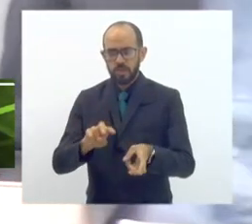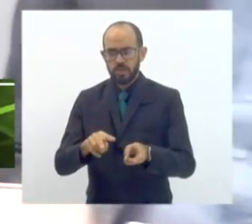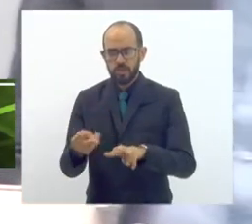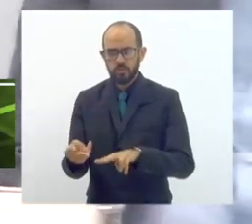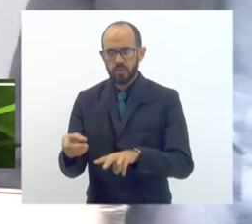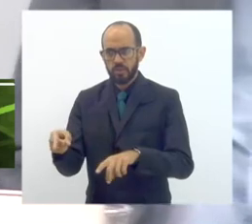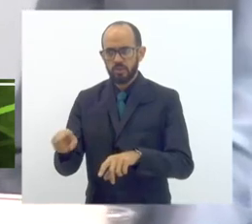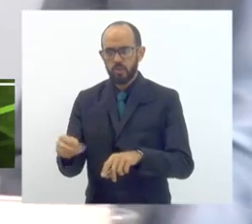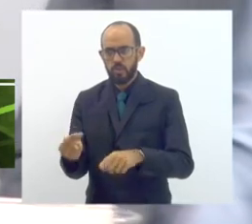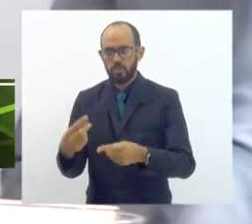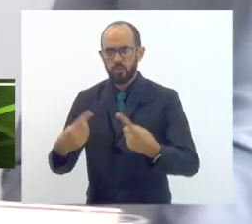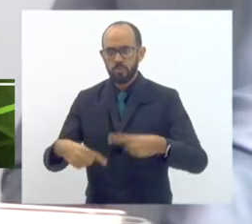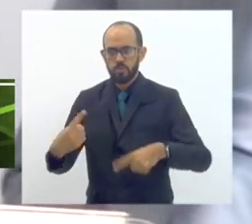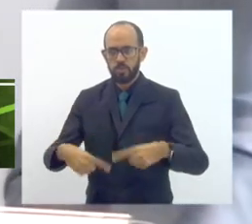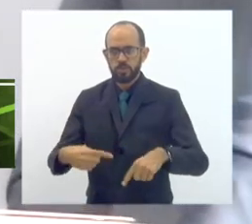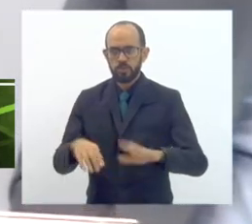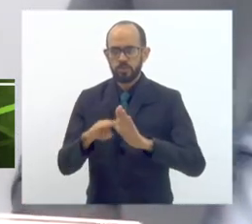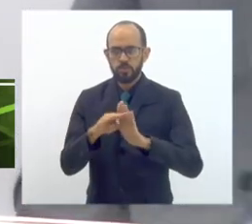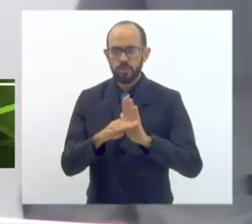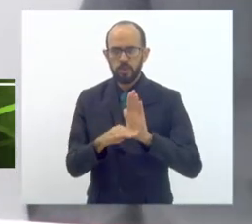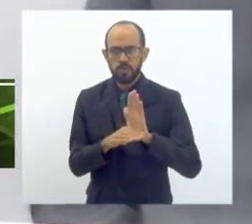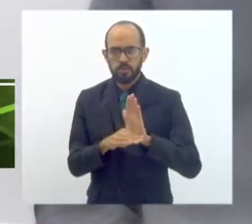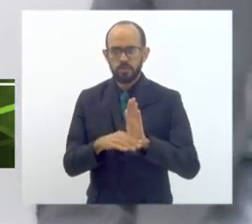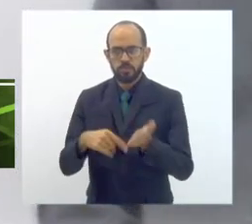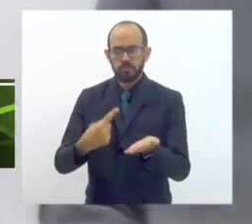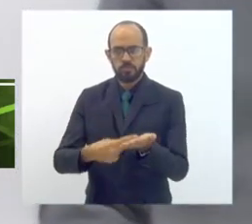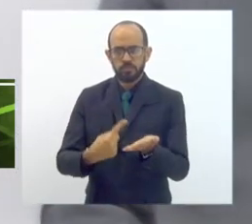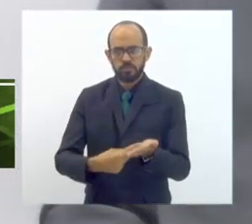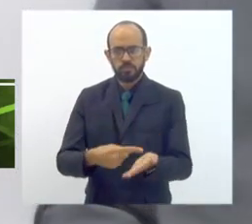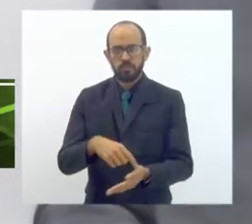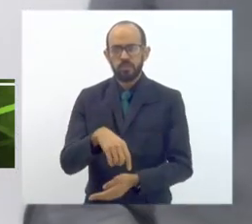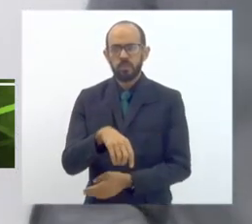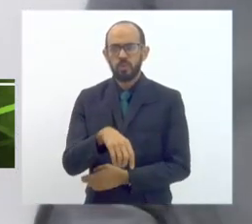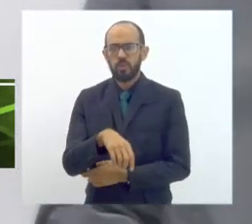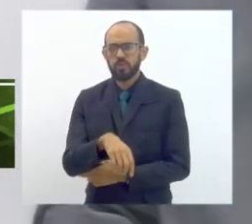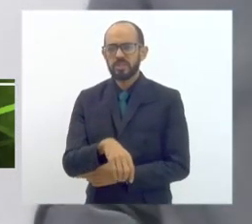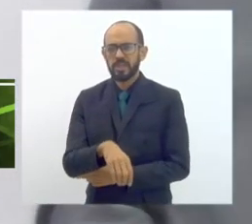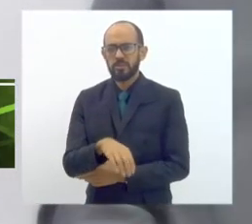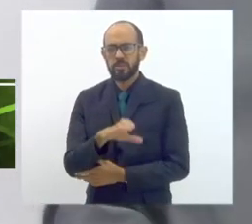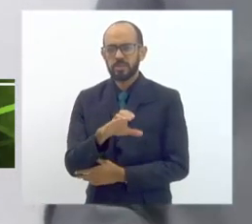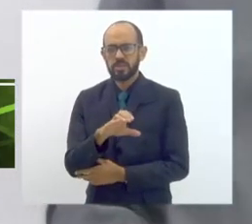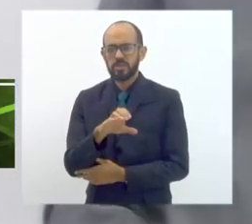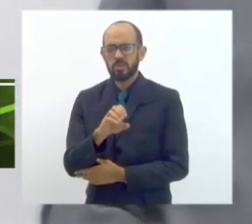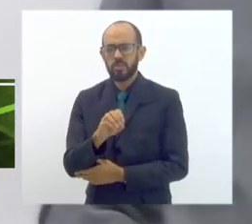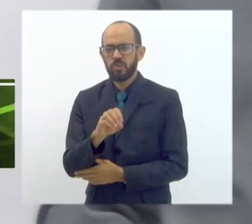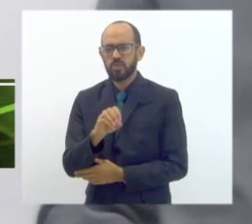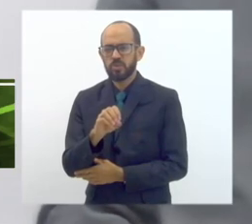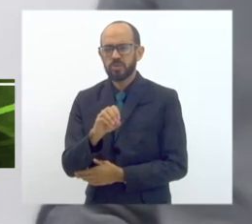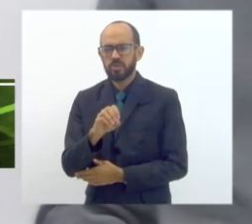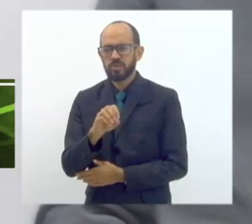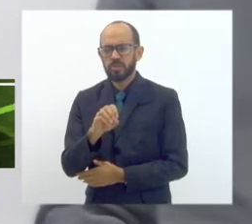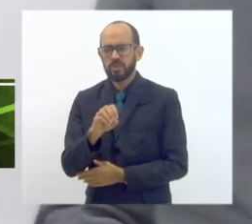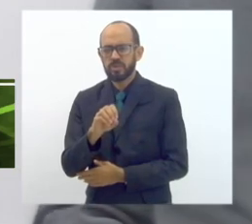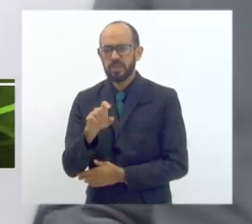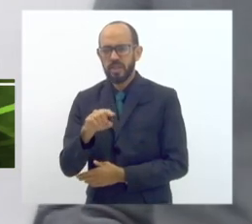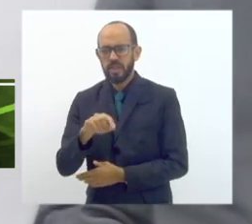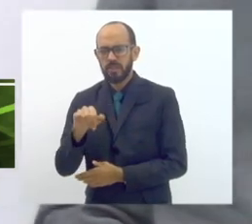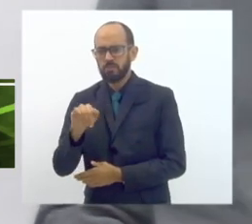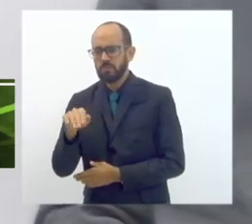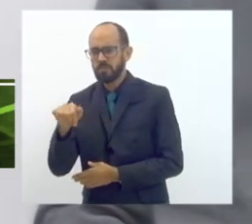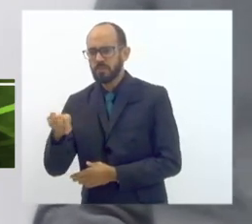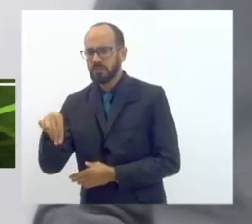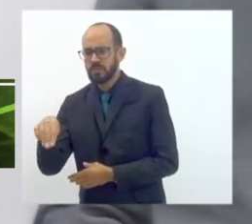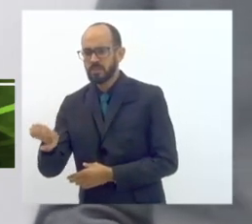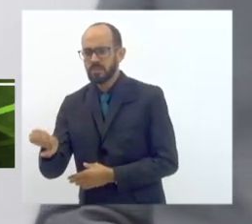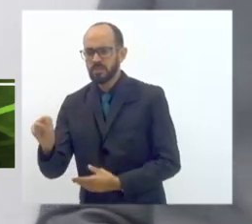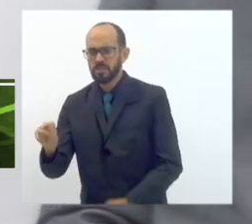são políticas de programa sempre pactuado com o COSEMES. Eu queria agradecer muito a atuação tanto dos secretários municipais de saúde,